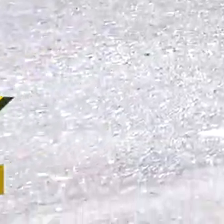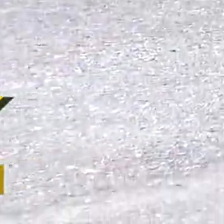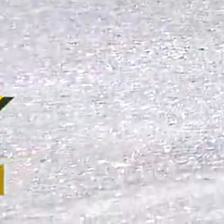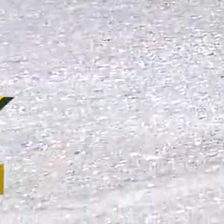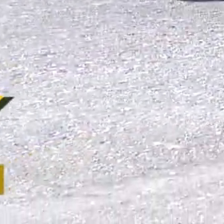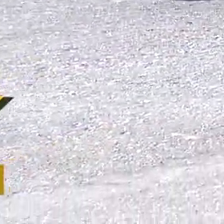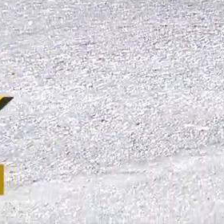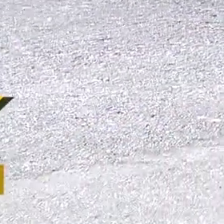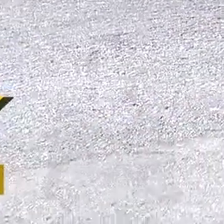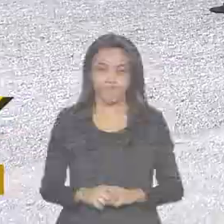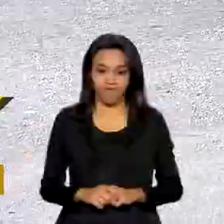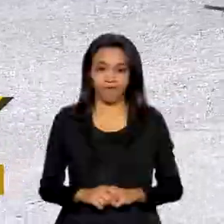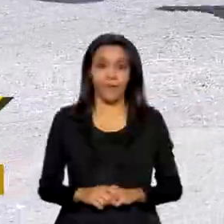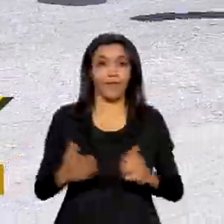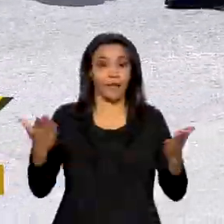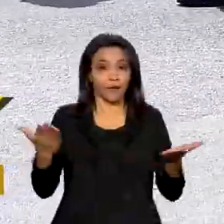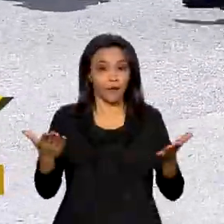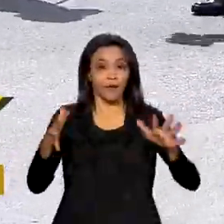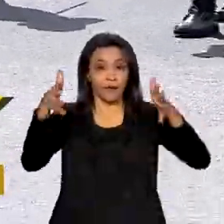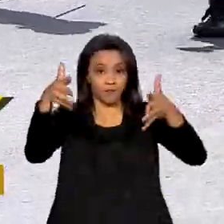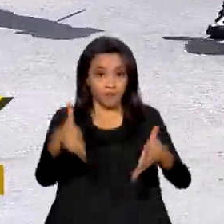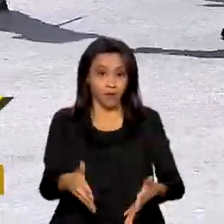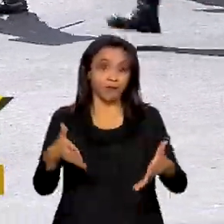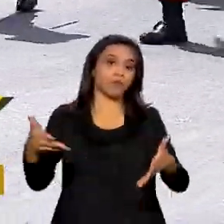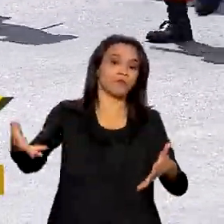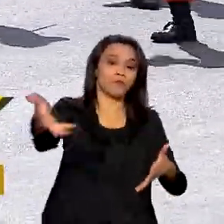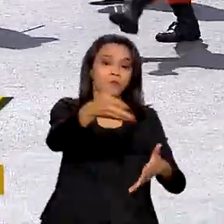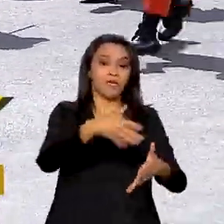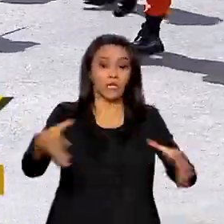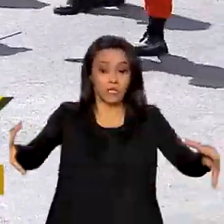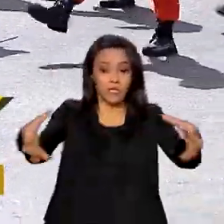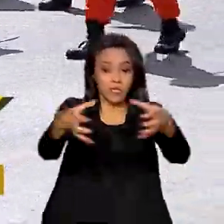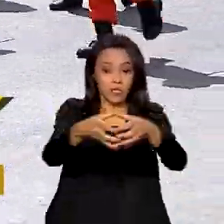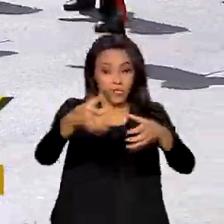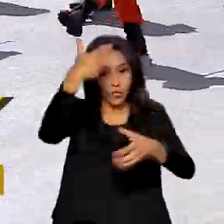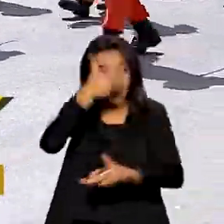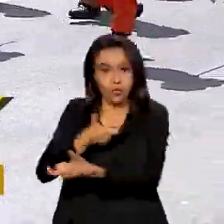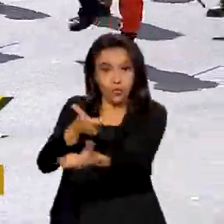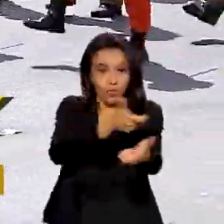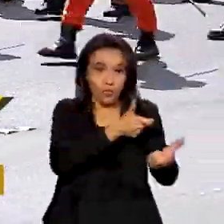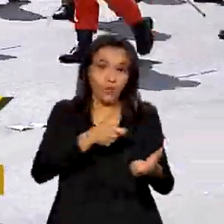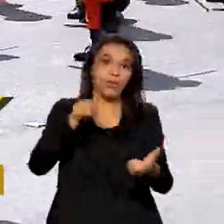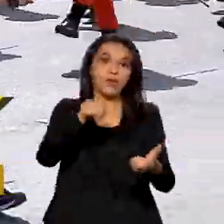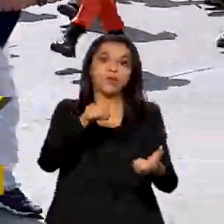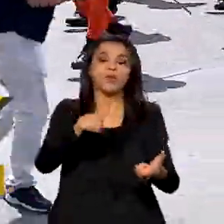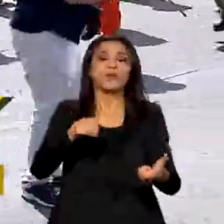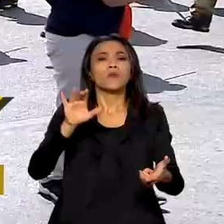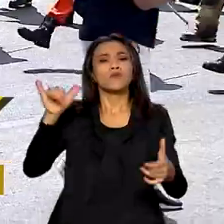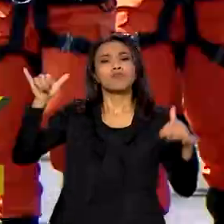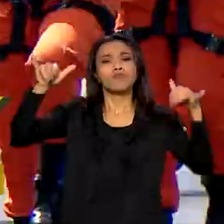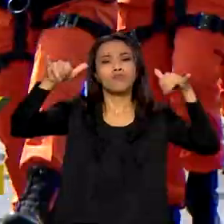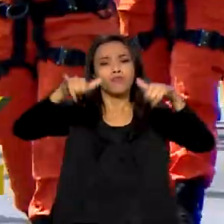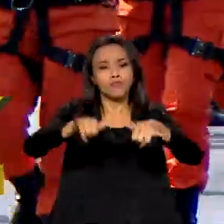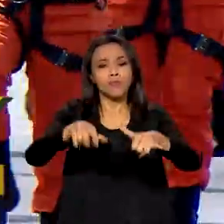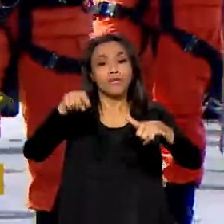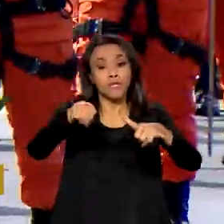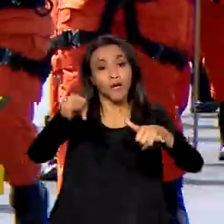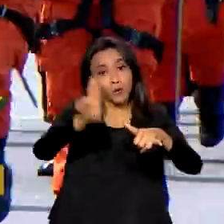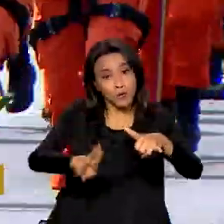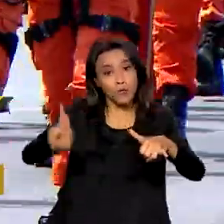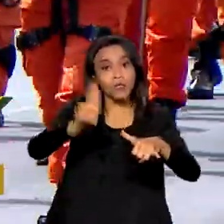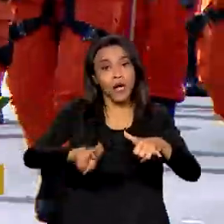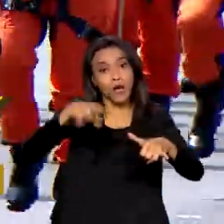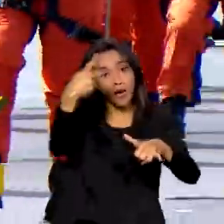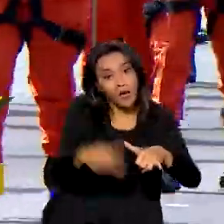Participam do desfile aéreo do Corpo de Bombeiros Militar do Distrito Federal as aeronaves de resgate que são utilizadas no resgate